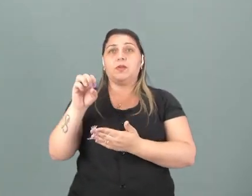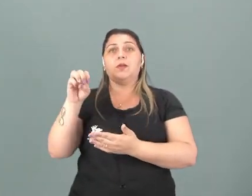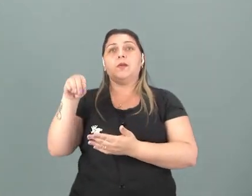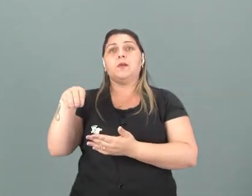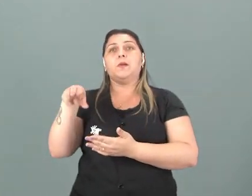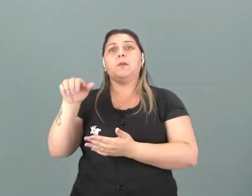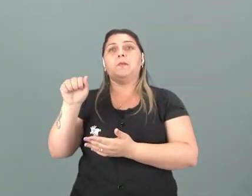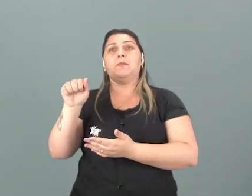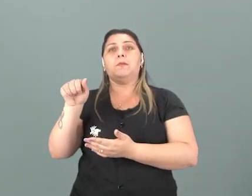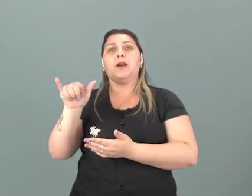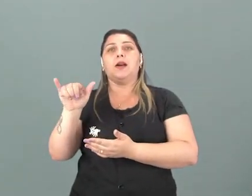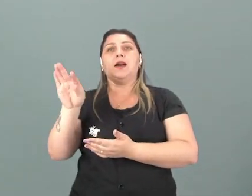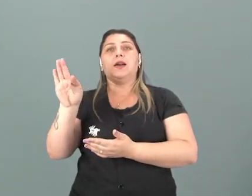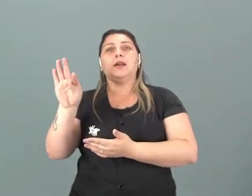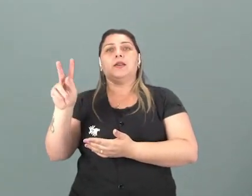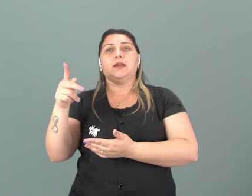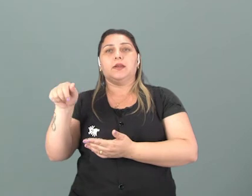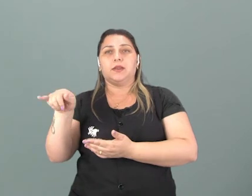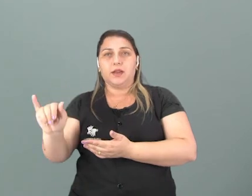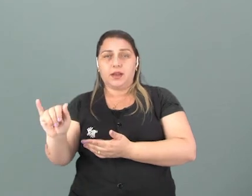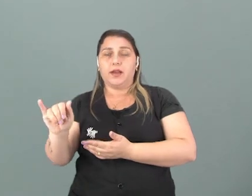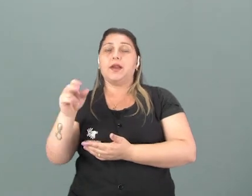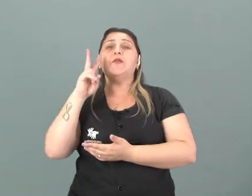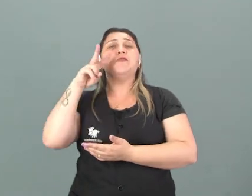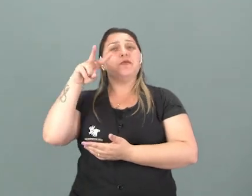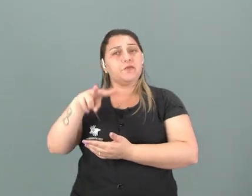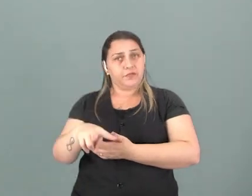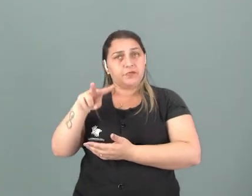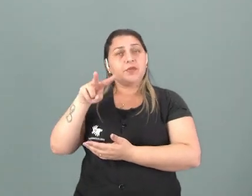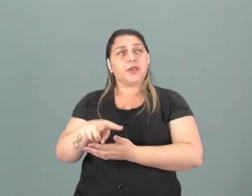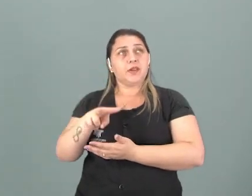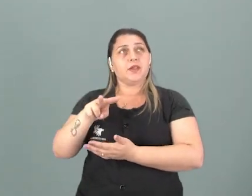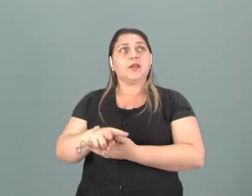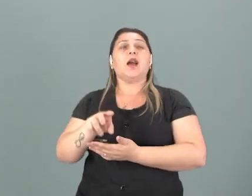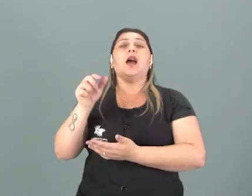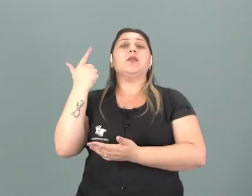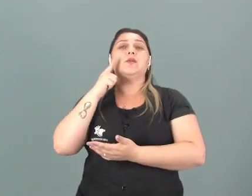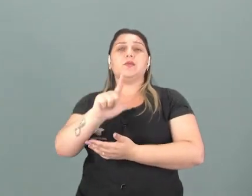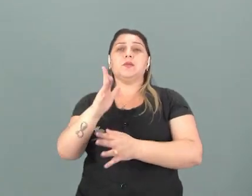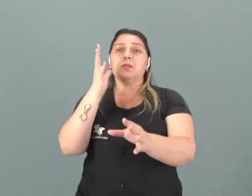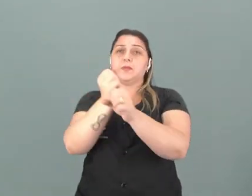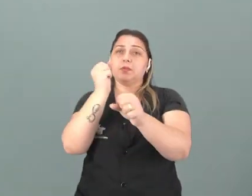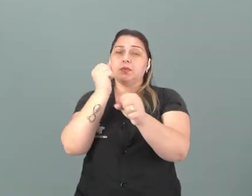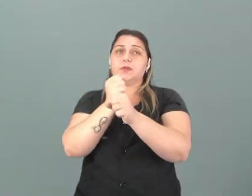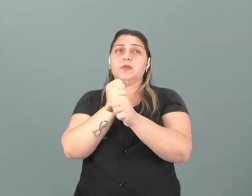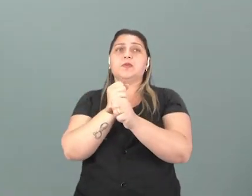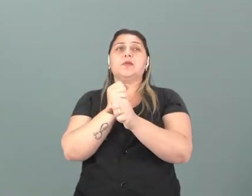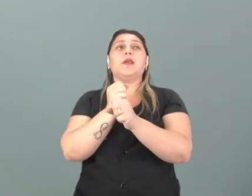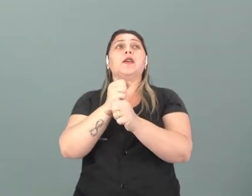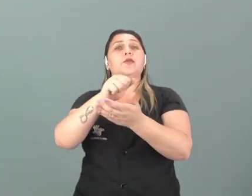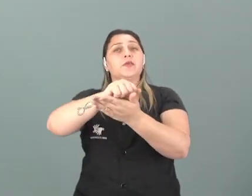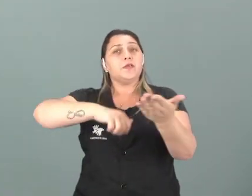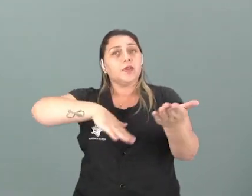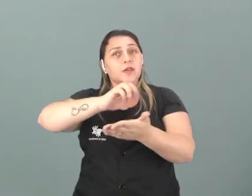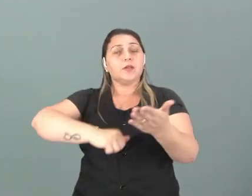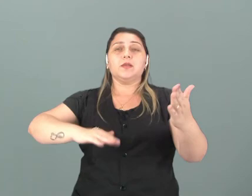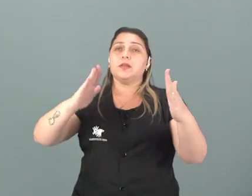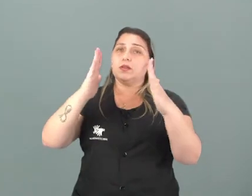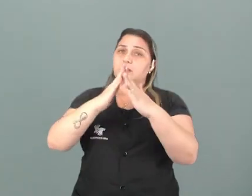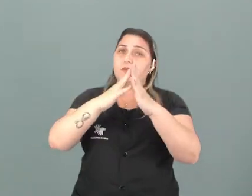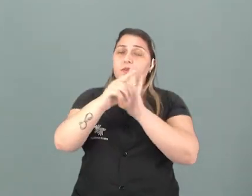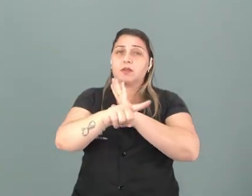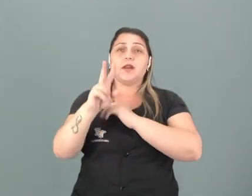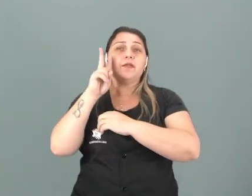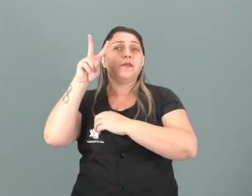Thai, vocês viram até as graduações, as pontuações, e vai ficar como uma atividade para casa